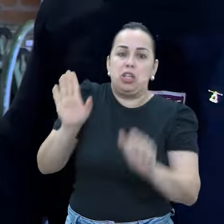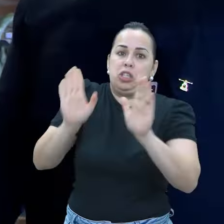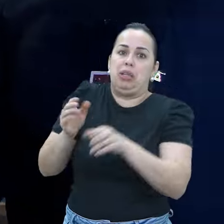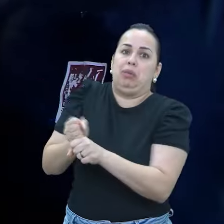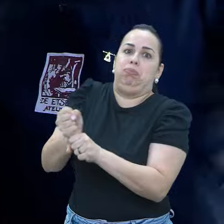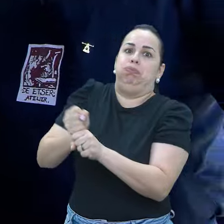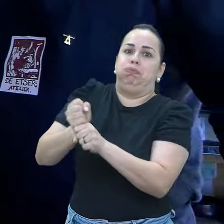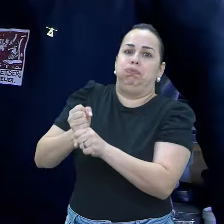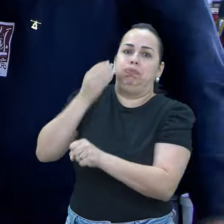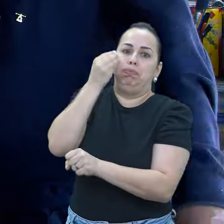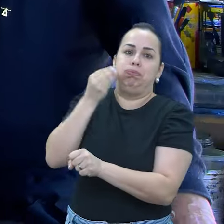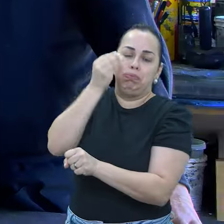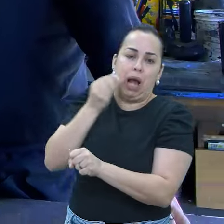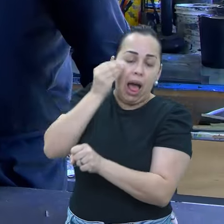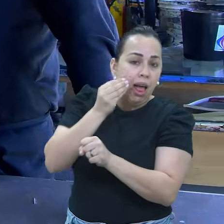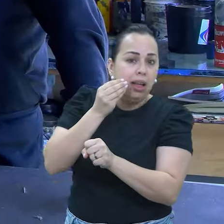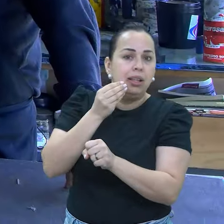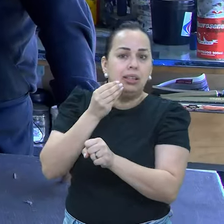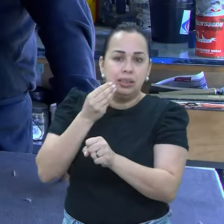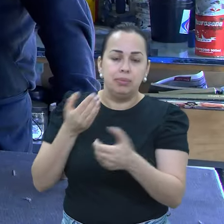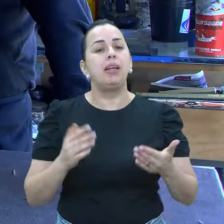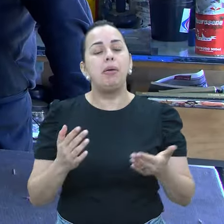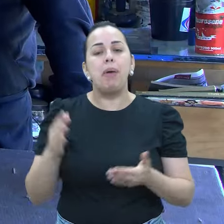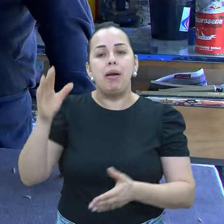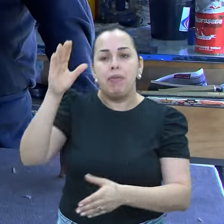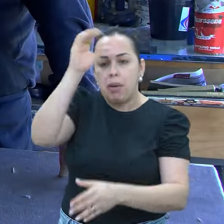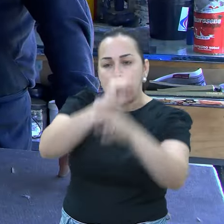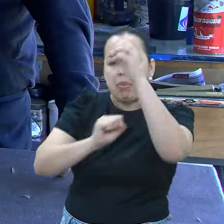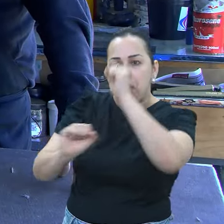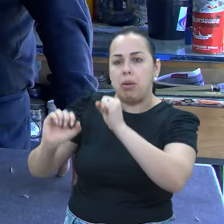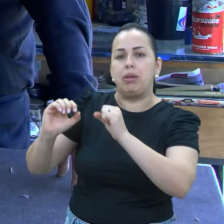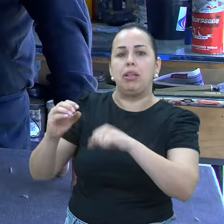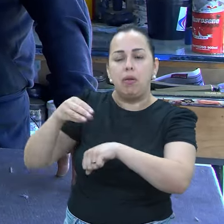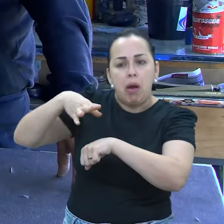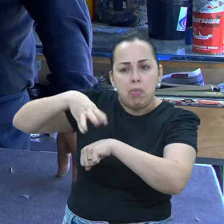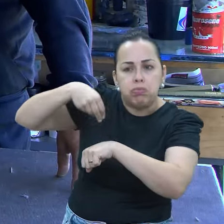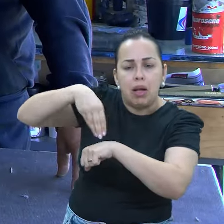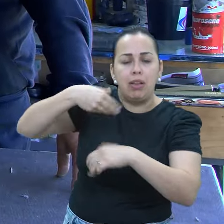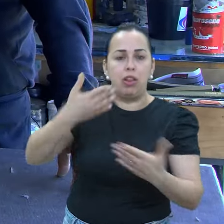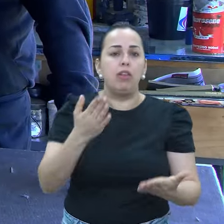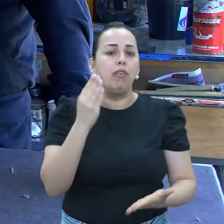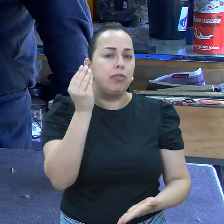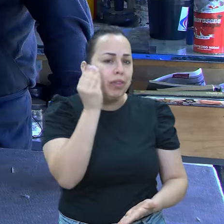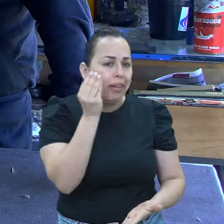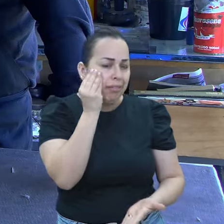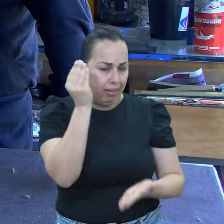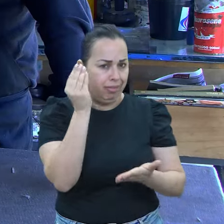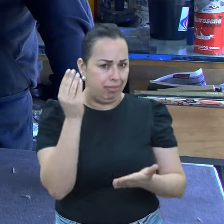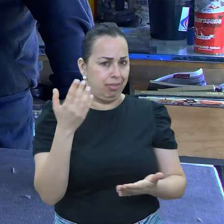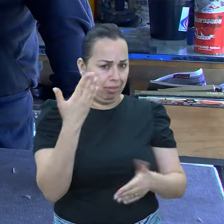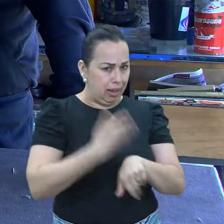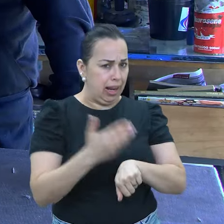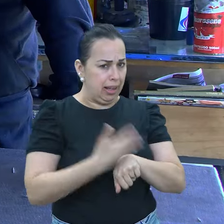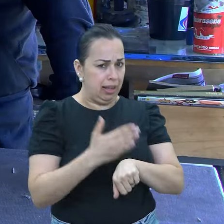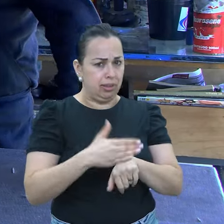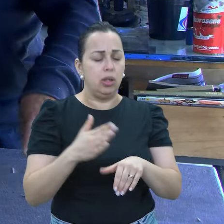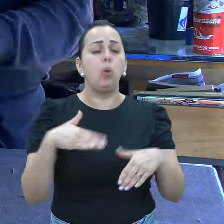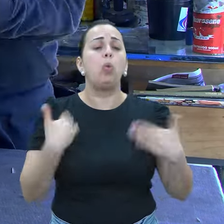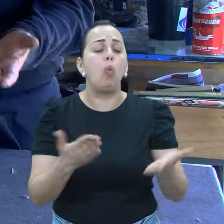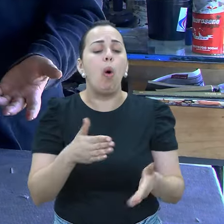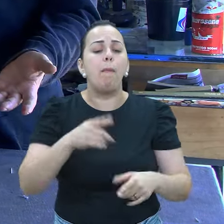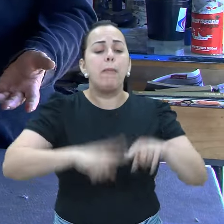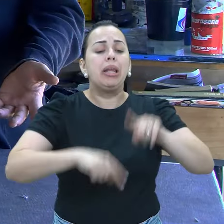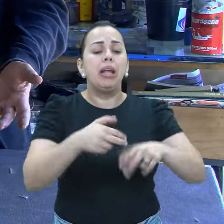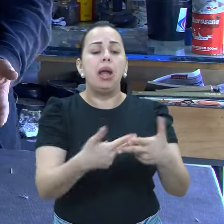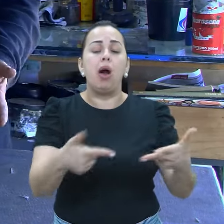tempo, de não absorver um pouquinho desses conhecimentos. A gente vai então testar, treinar. O que a gente tem de material aqui, Fábio?